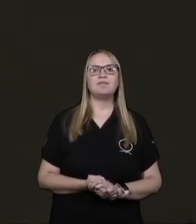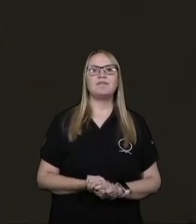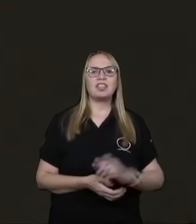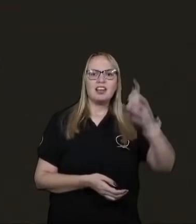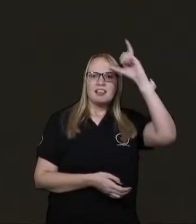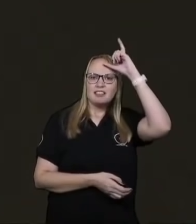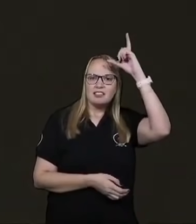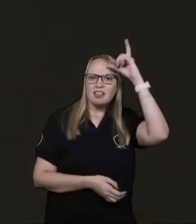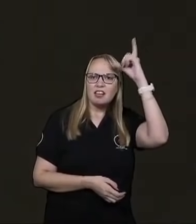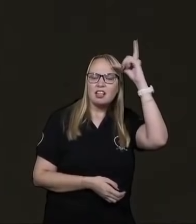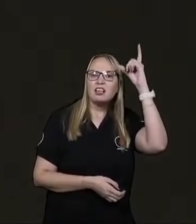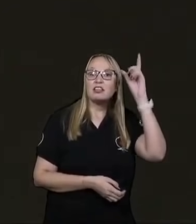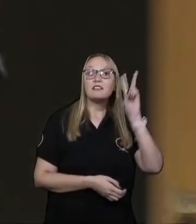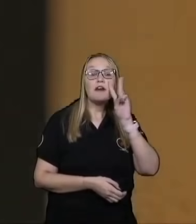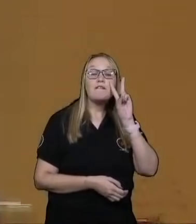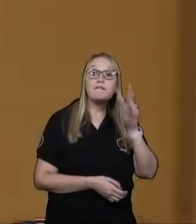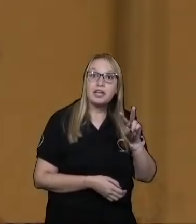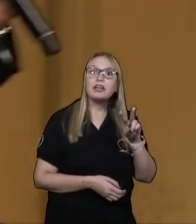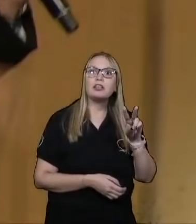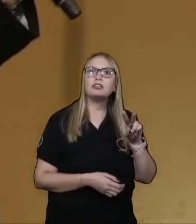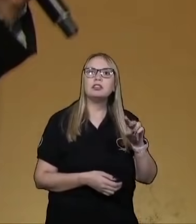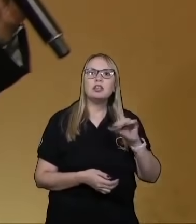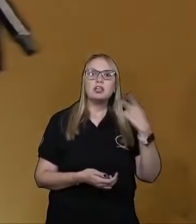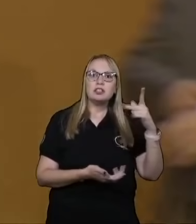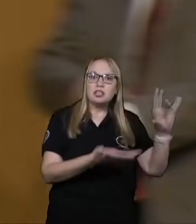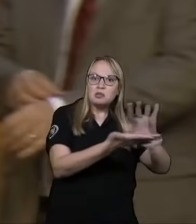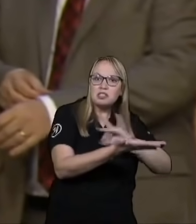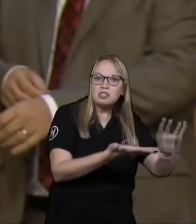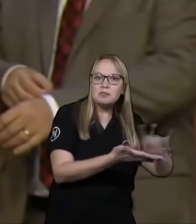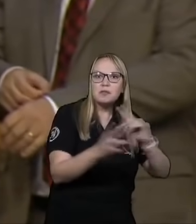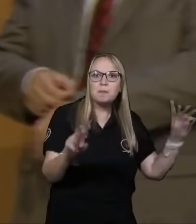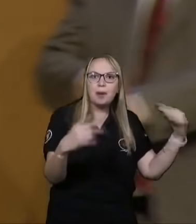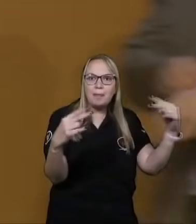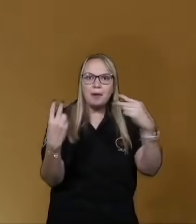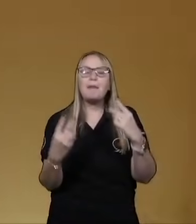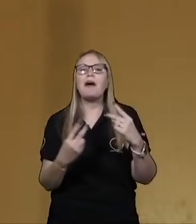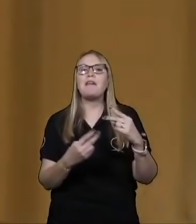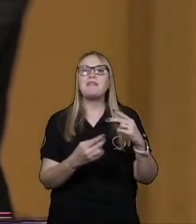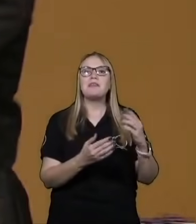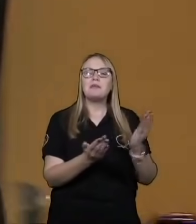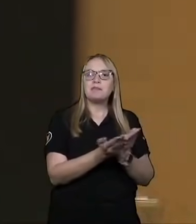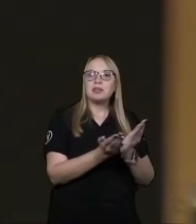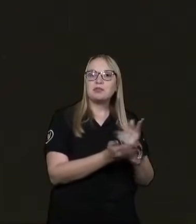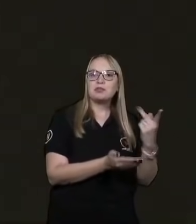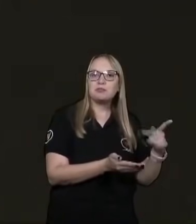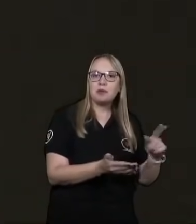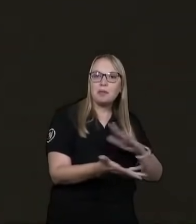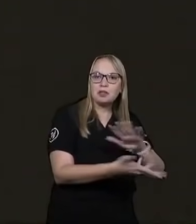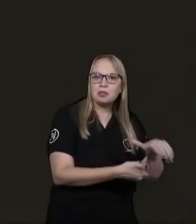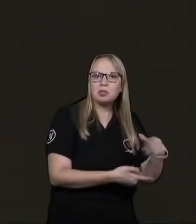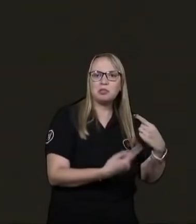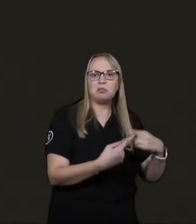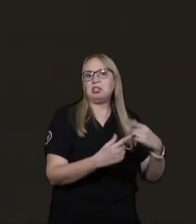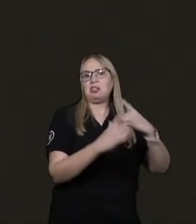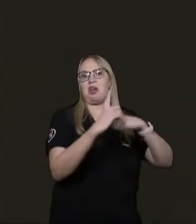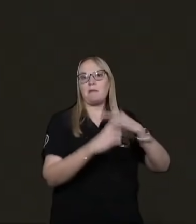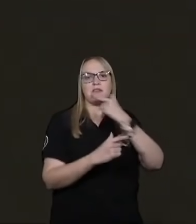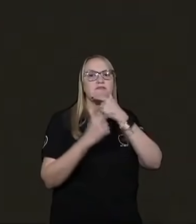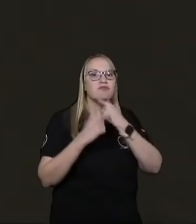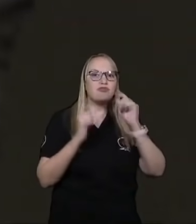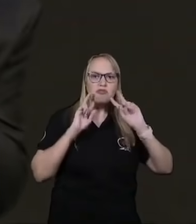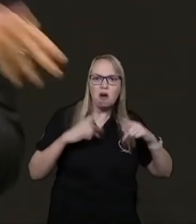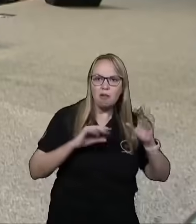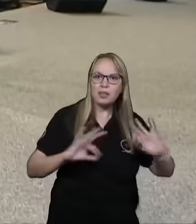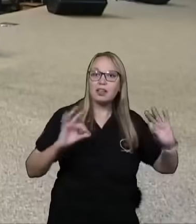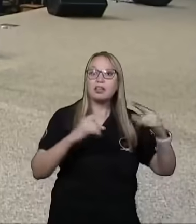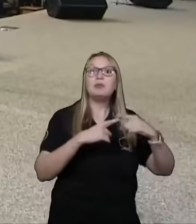Satanás tá escutando que teus inimigos ouço que os ímpios ouço porque você não depende de homem sabe